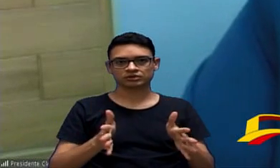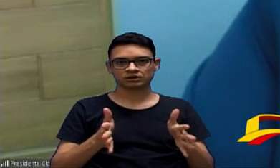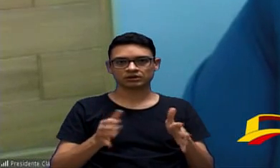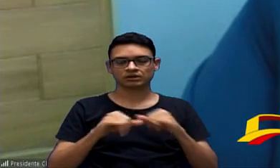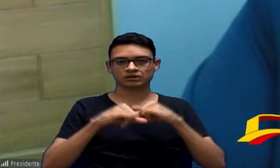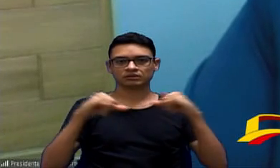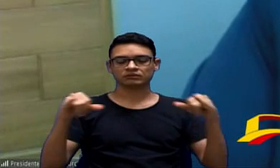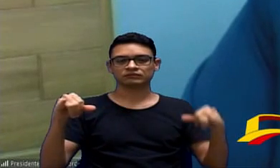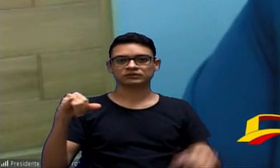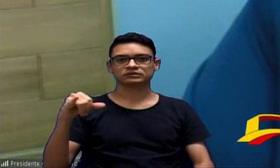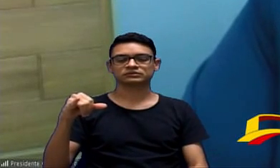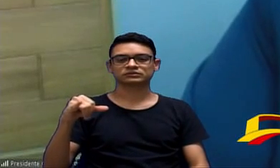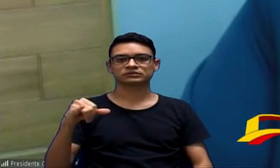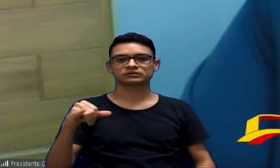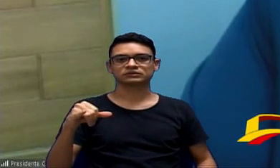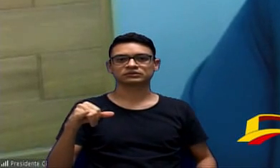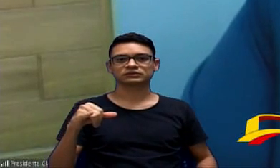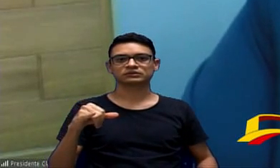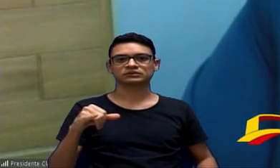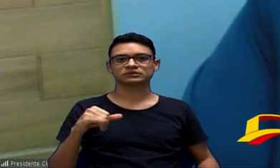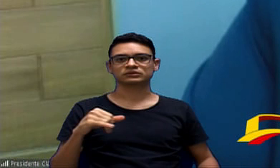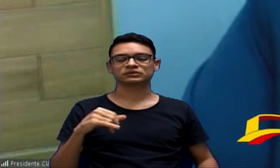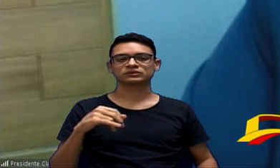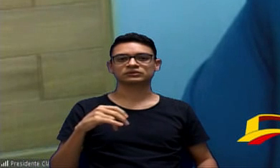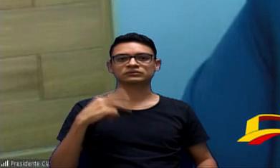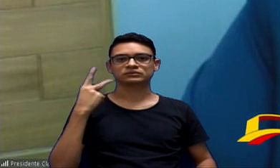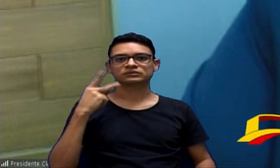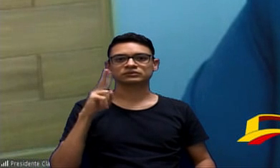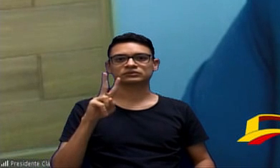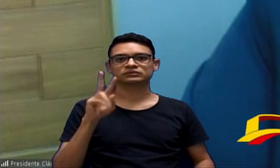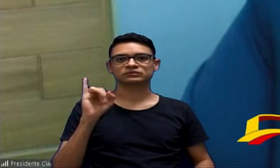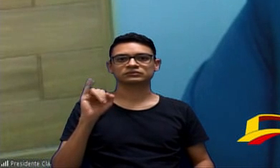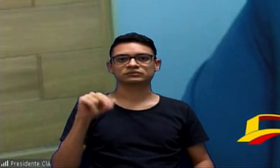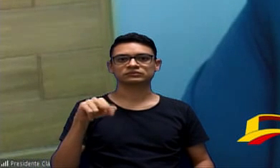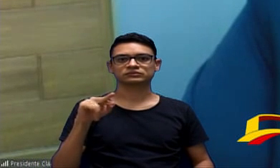O vereador Vinícius vai falar...